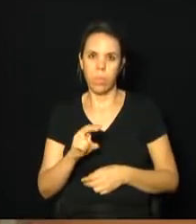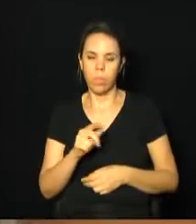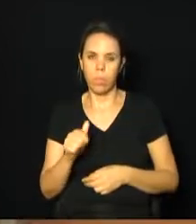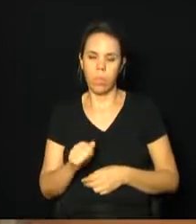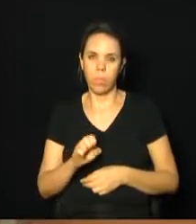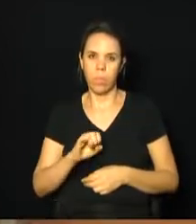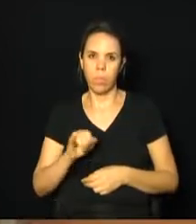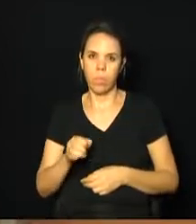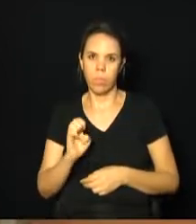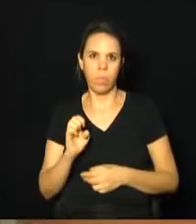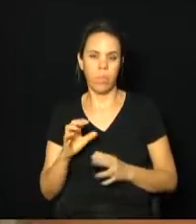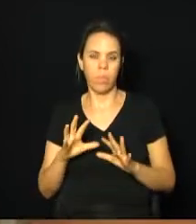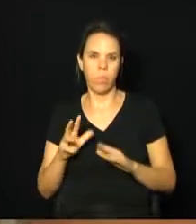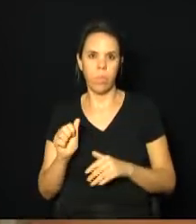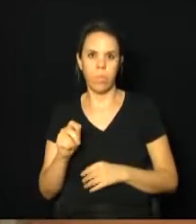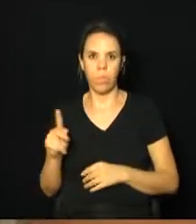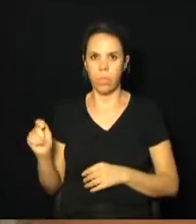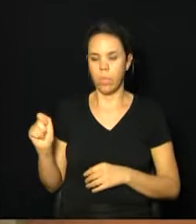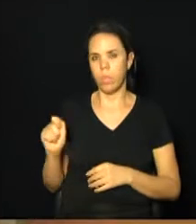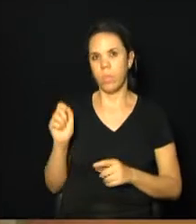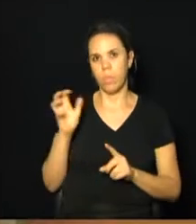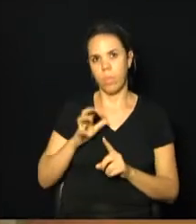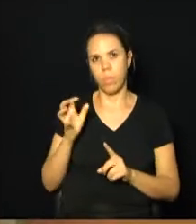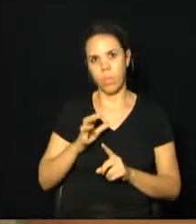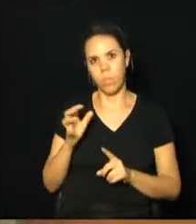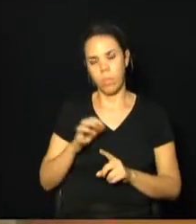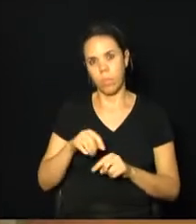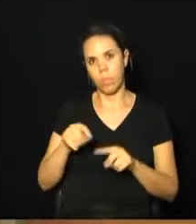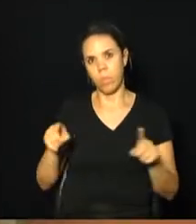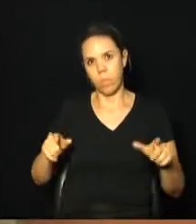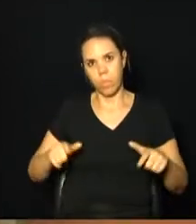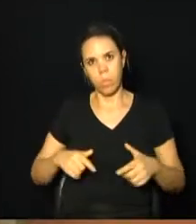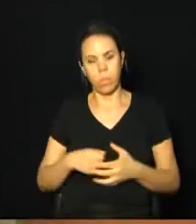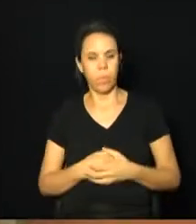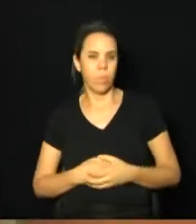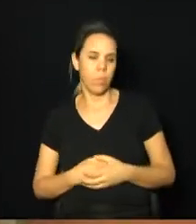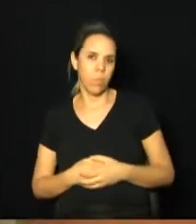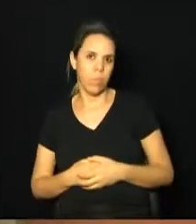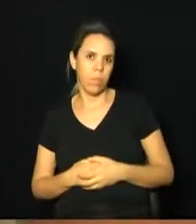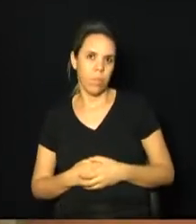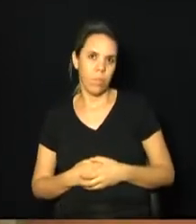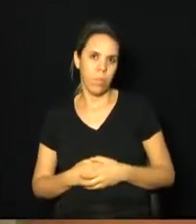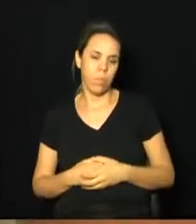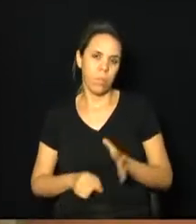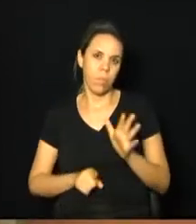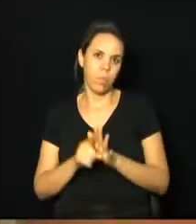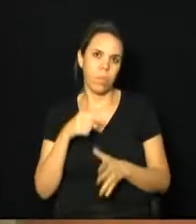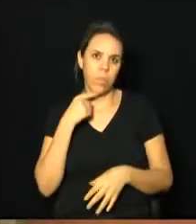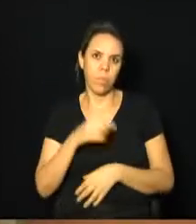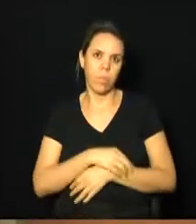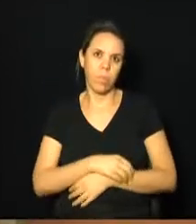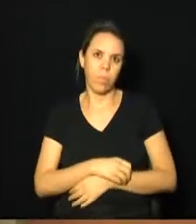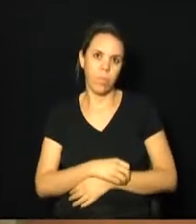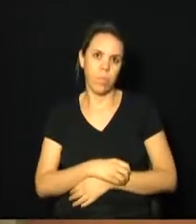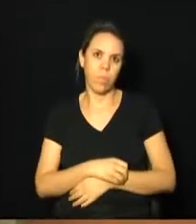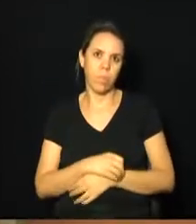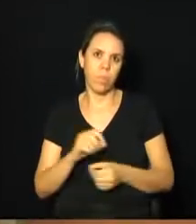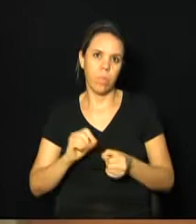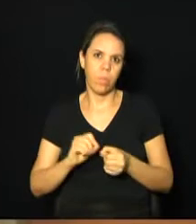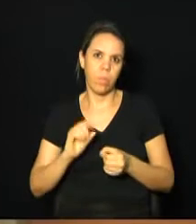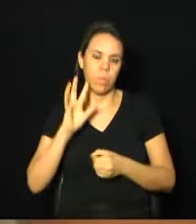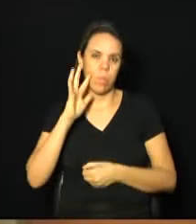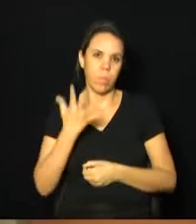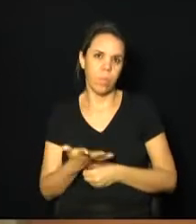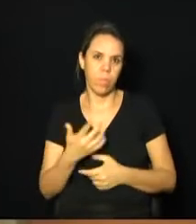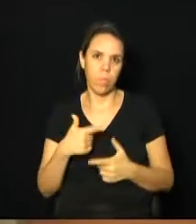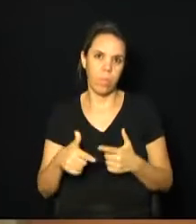Joaquim e toda a APA, né, essa pressão de loteamentos. Então, é uma outra pergunta. O que tem sido feito para